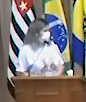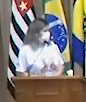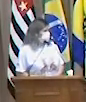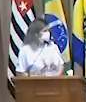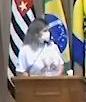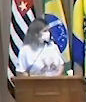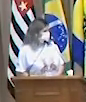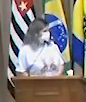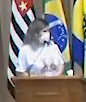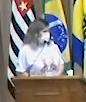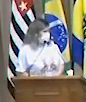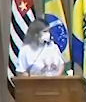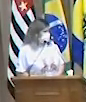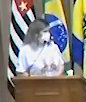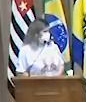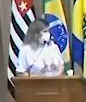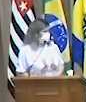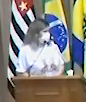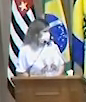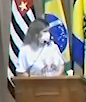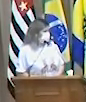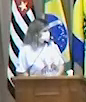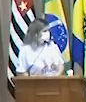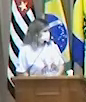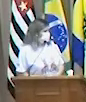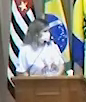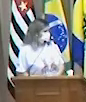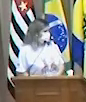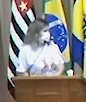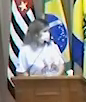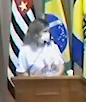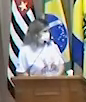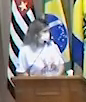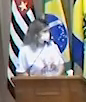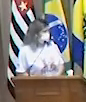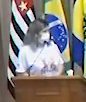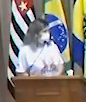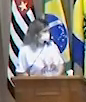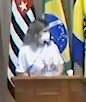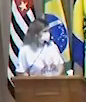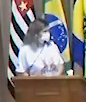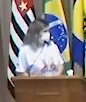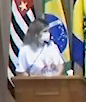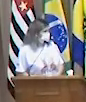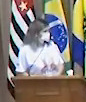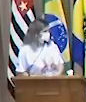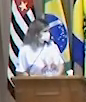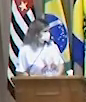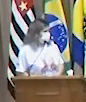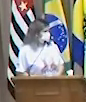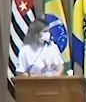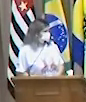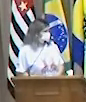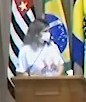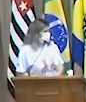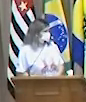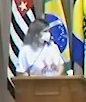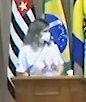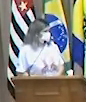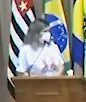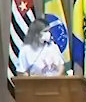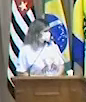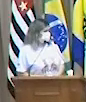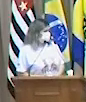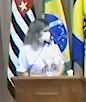anos. Então, quer dizer, um recorde negativo para a nossa cidade, né? Então, esse trabalho de vocês é tão